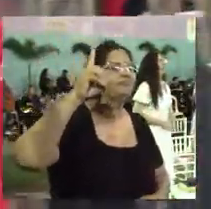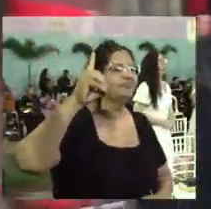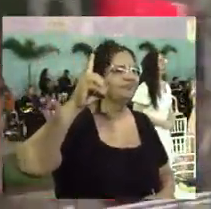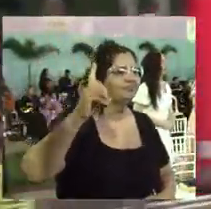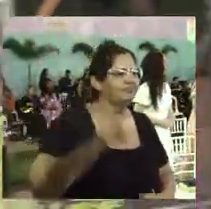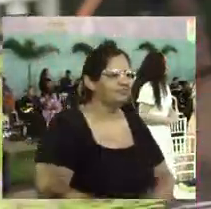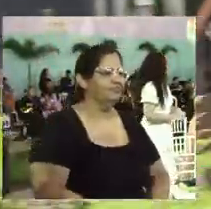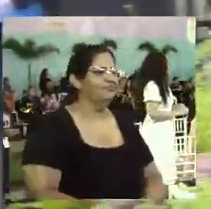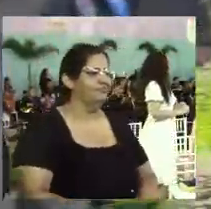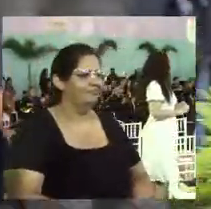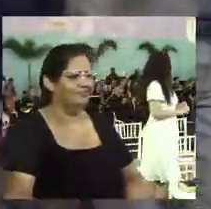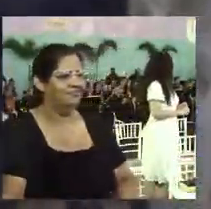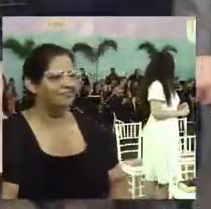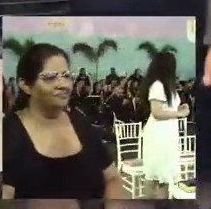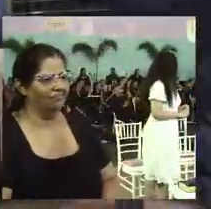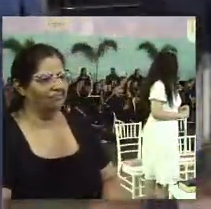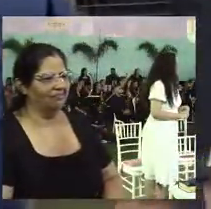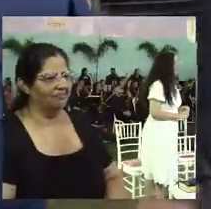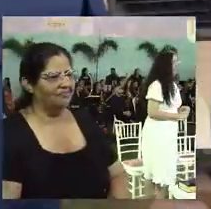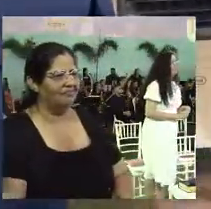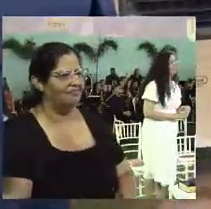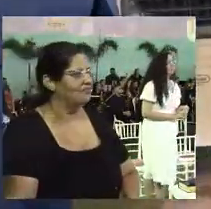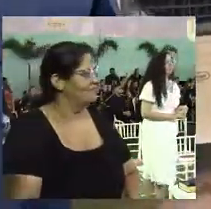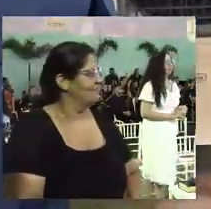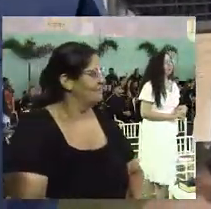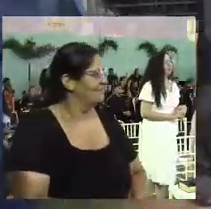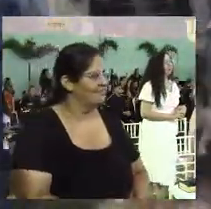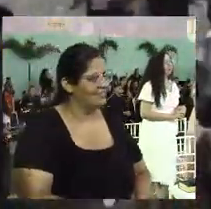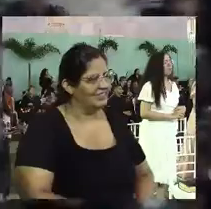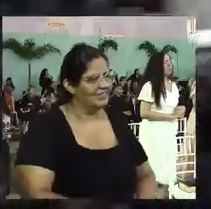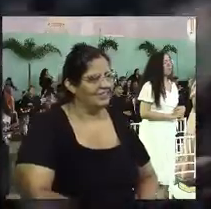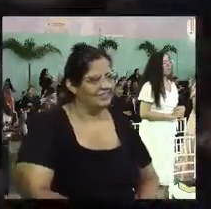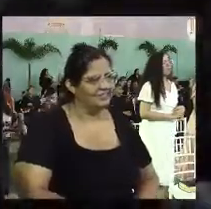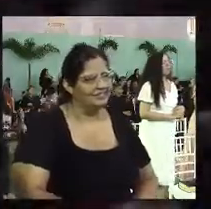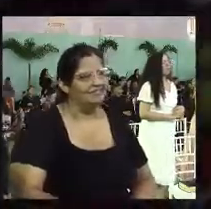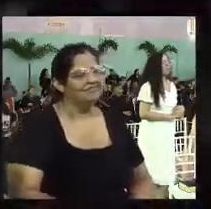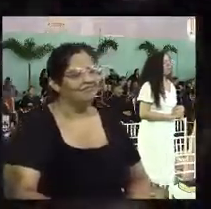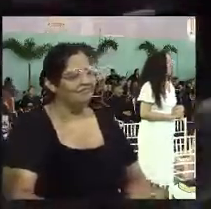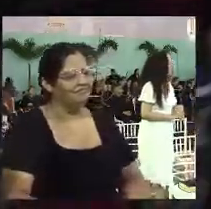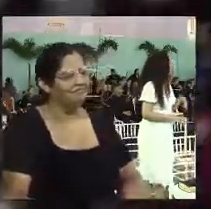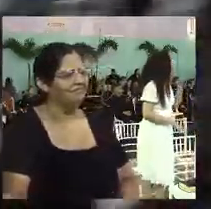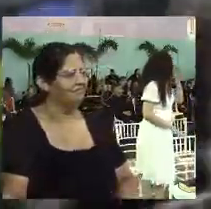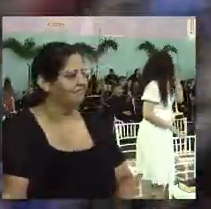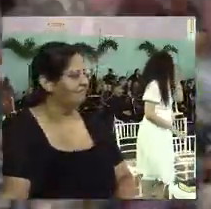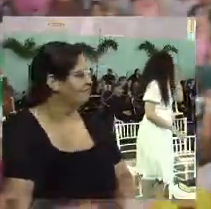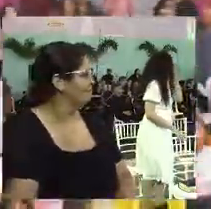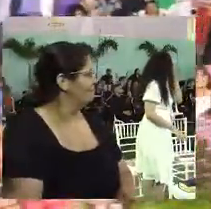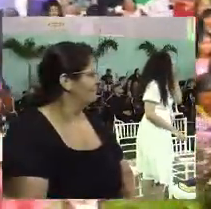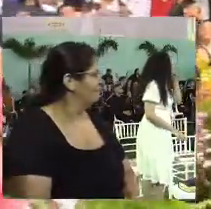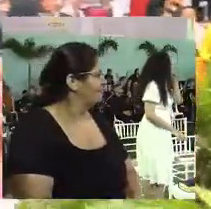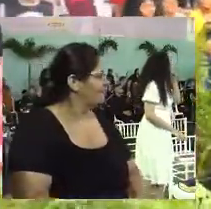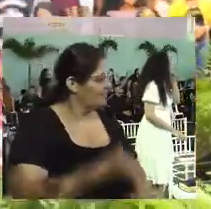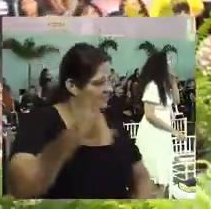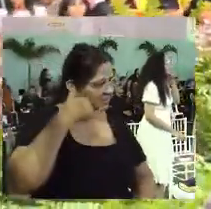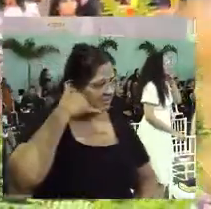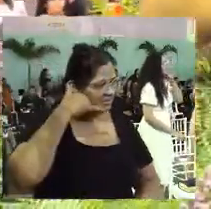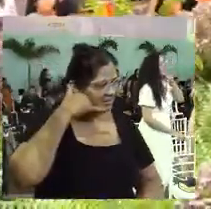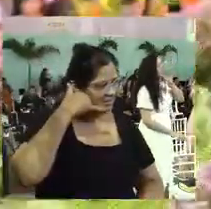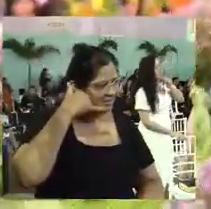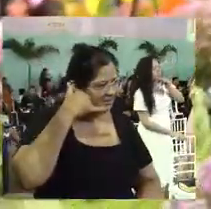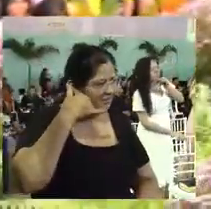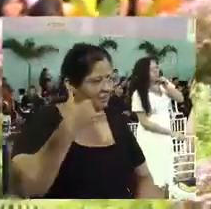cumpriu a profecia da irmã do Cenáculo de oração aqui por telefone está entregando a vida para Jesus